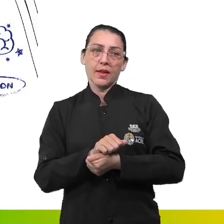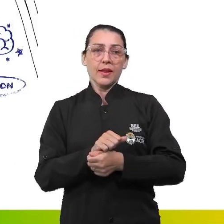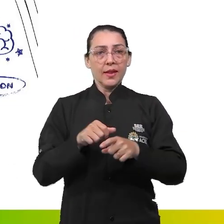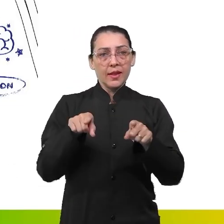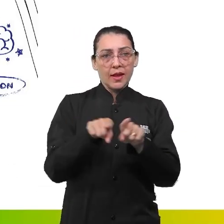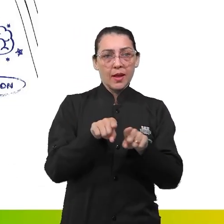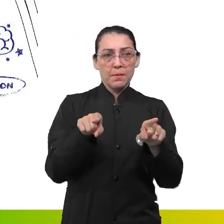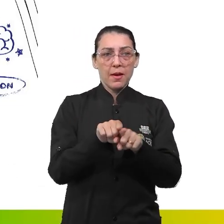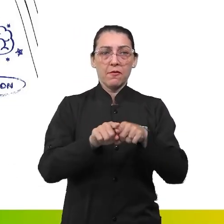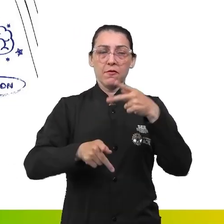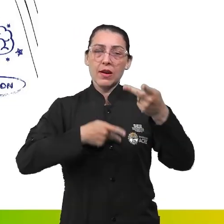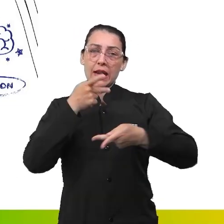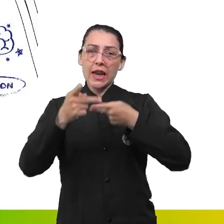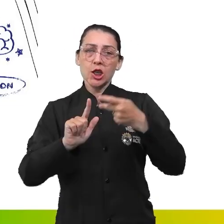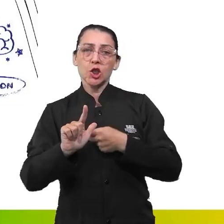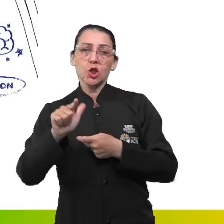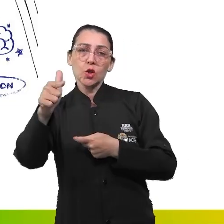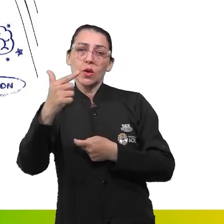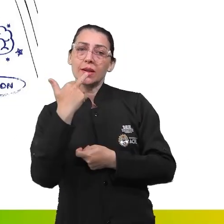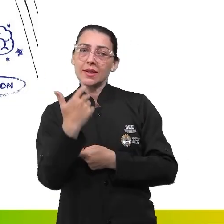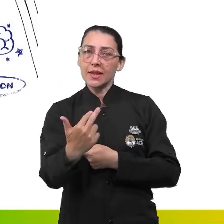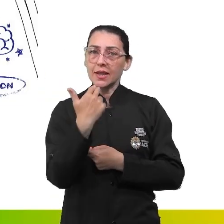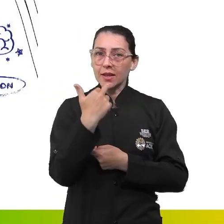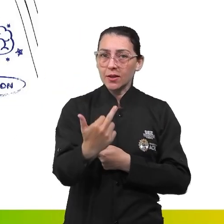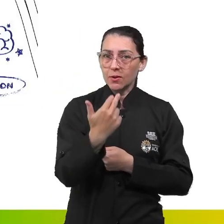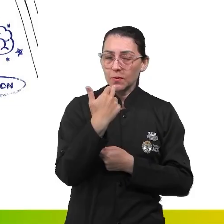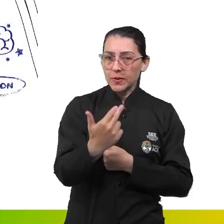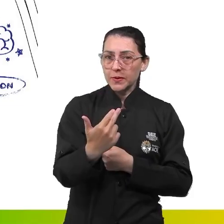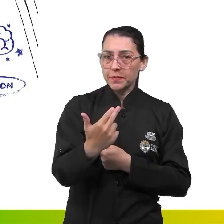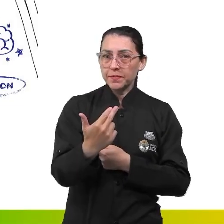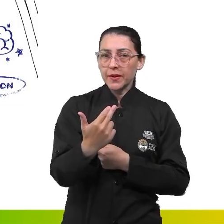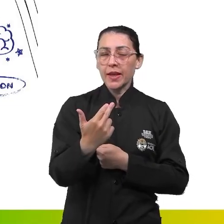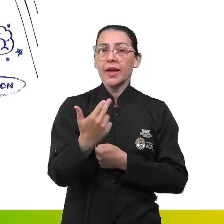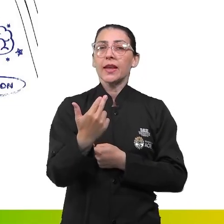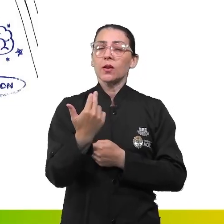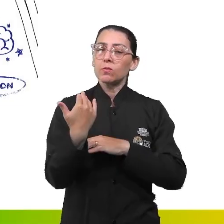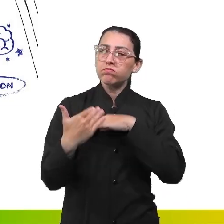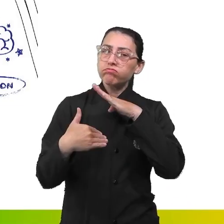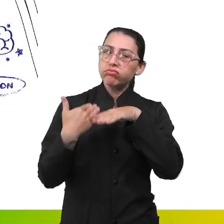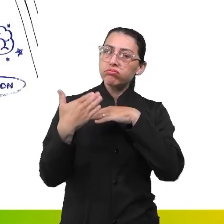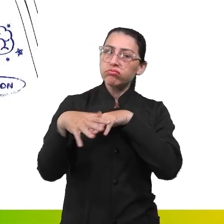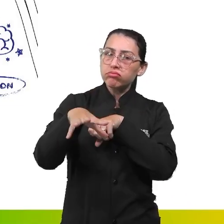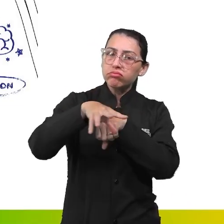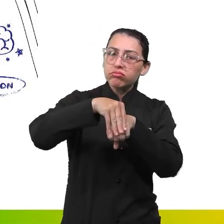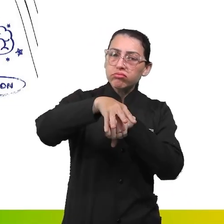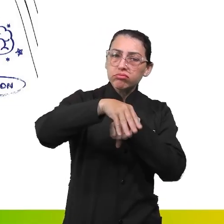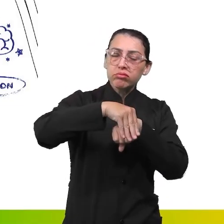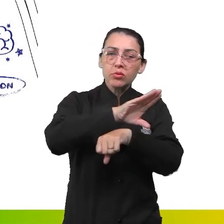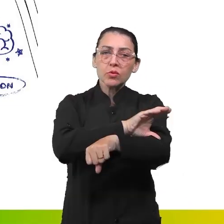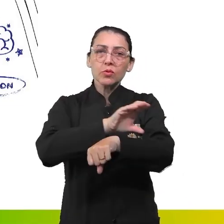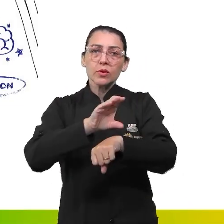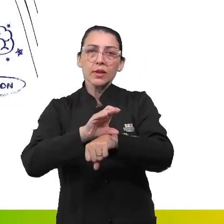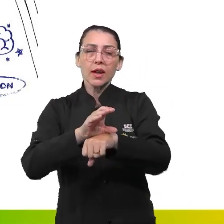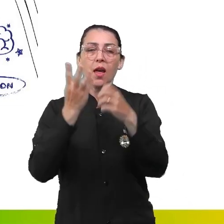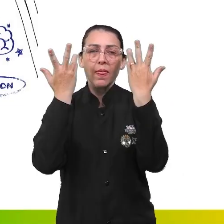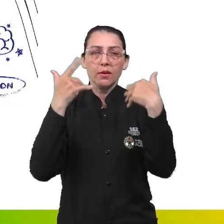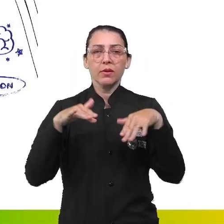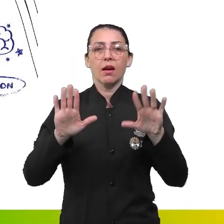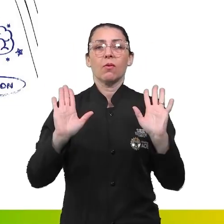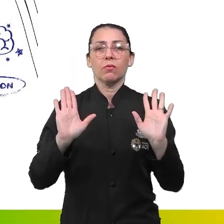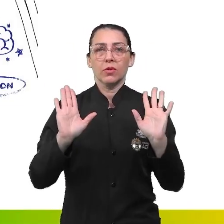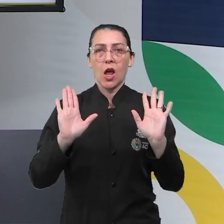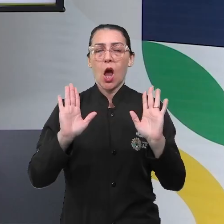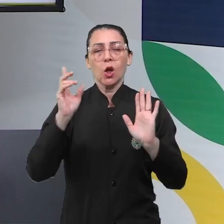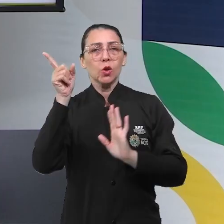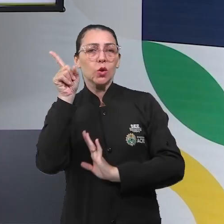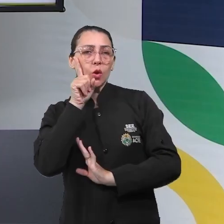aproximação com falantes de outros idiomas e o processo de assimilação cultural natural.